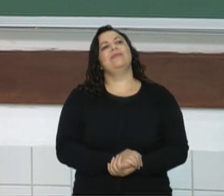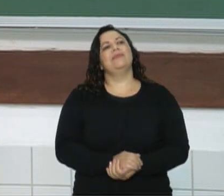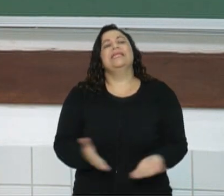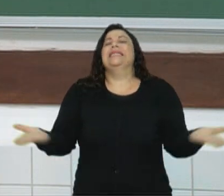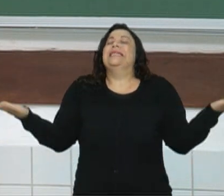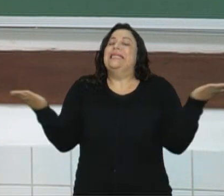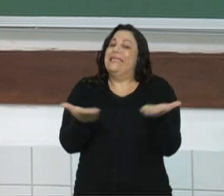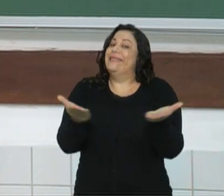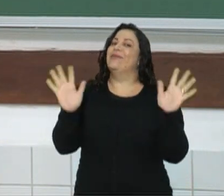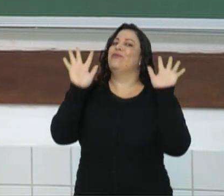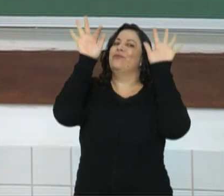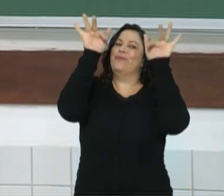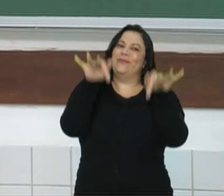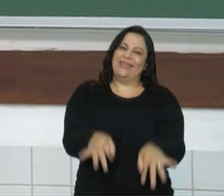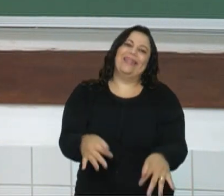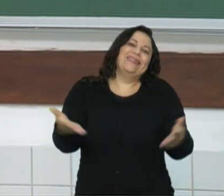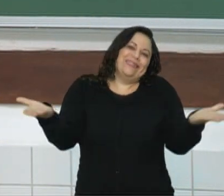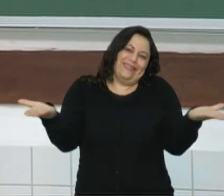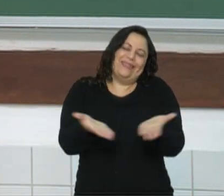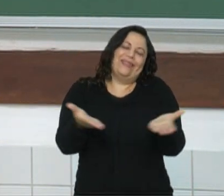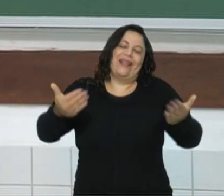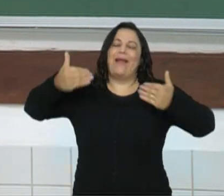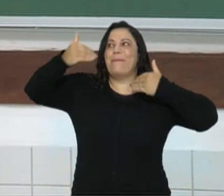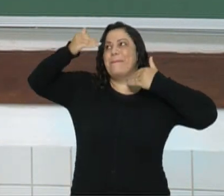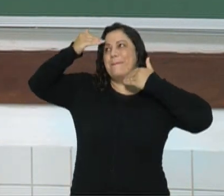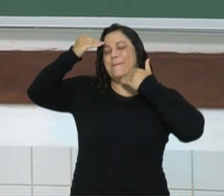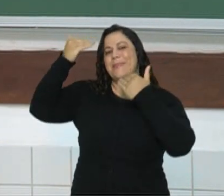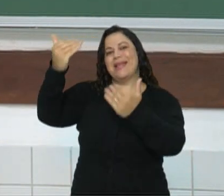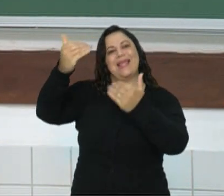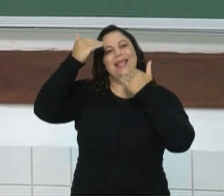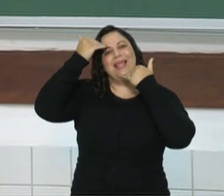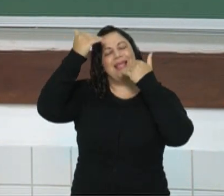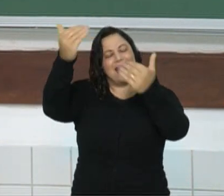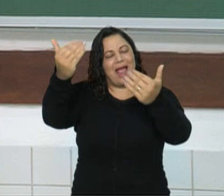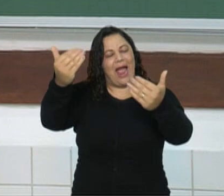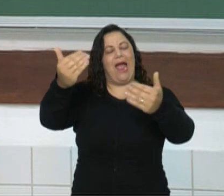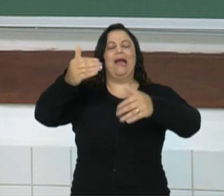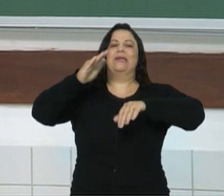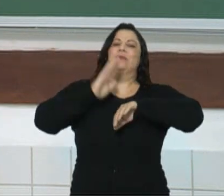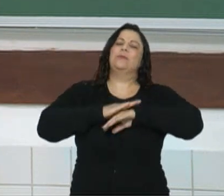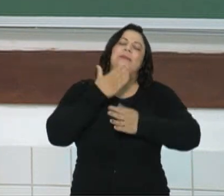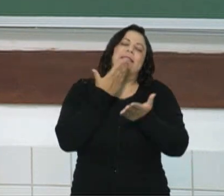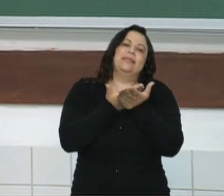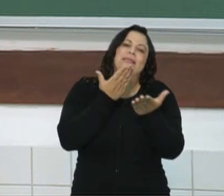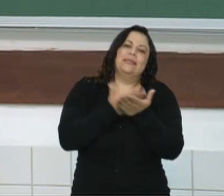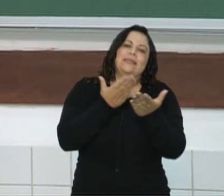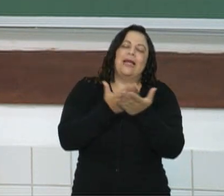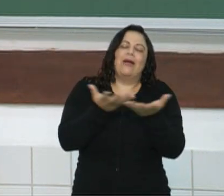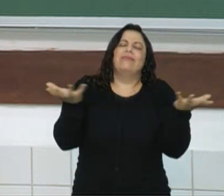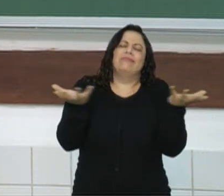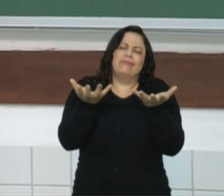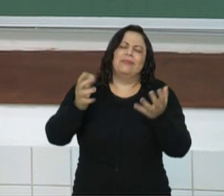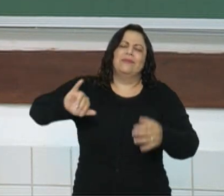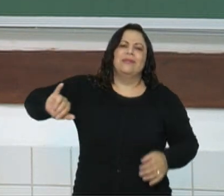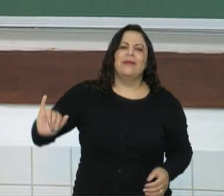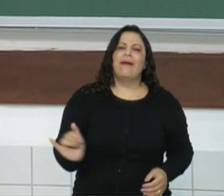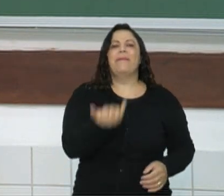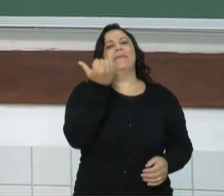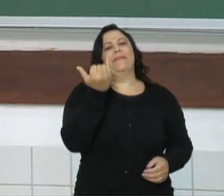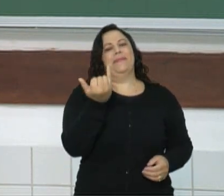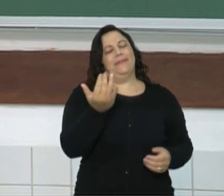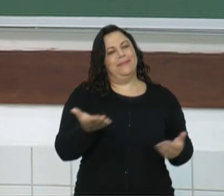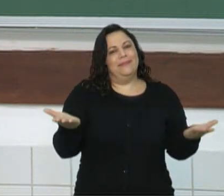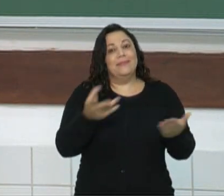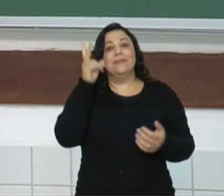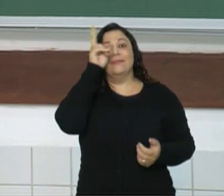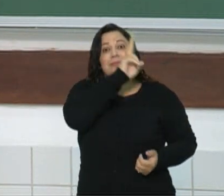por aqui, dizendo da minha gratidão por mais essa aula com vocês. Espero que tenham aproveitado. Lembrem-se